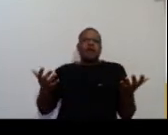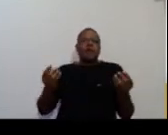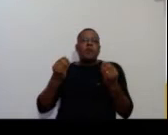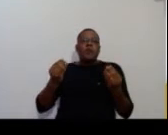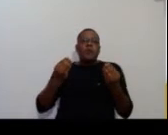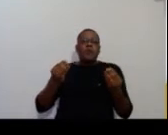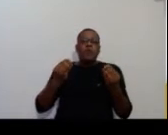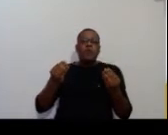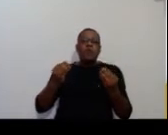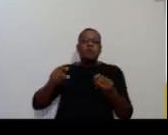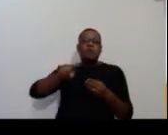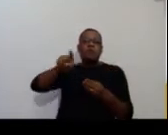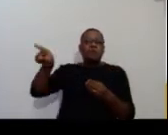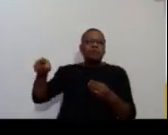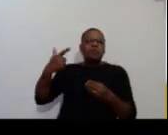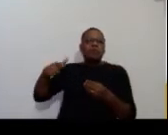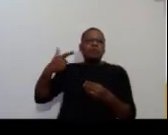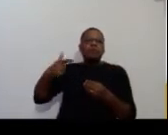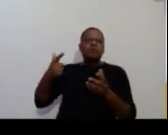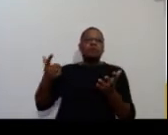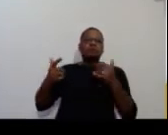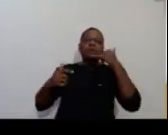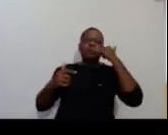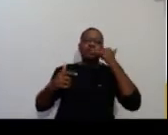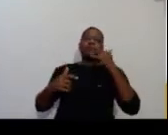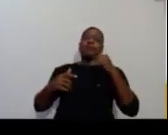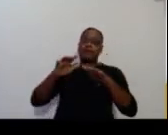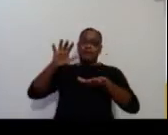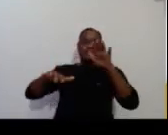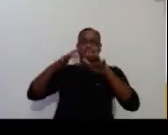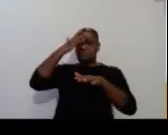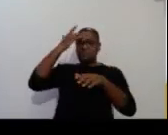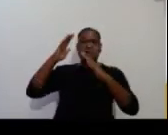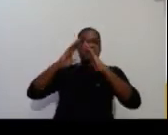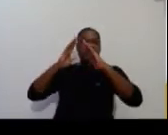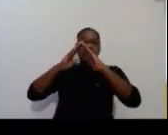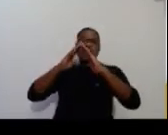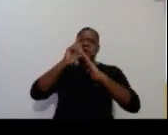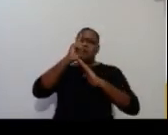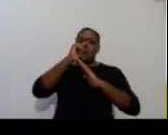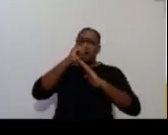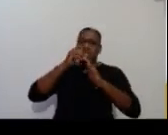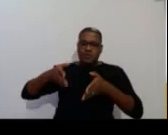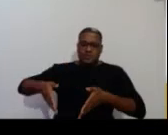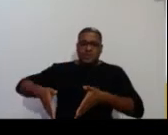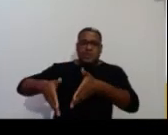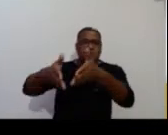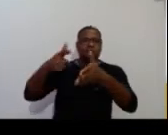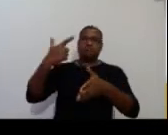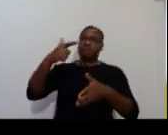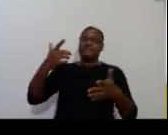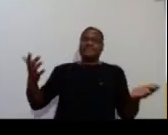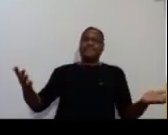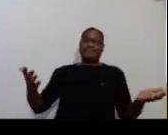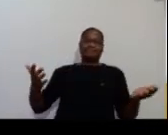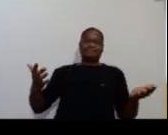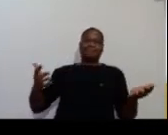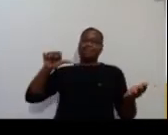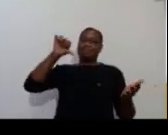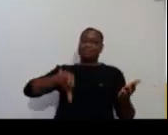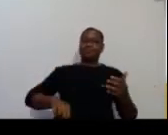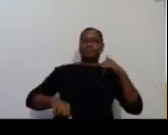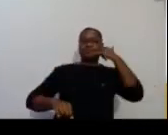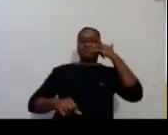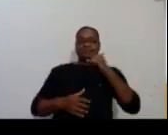tem saneamento básico, quanto mais celular. Enfim, é um limite nosso. Essa atualização constante